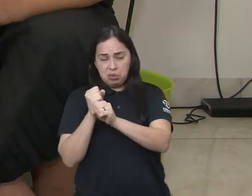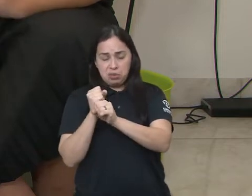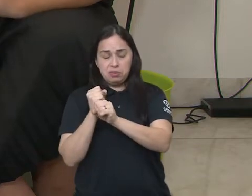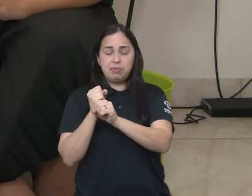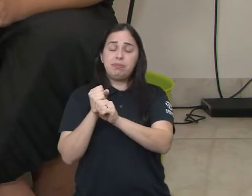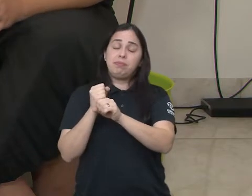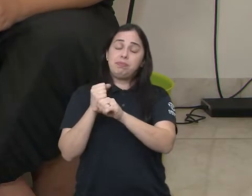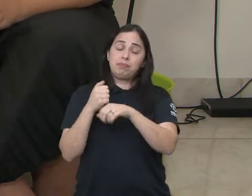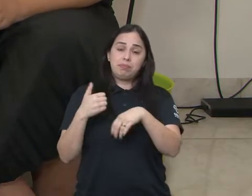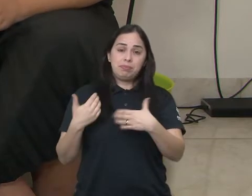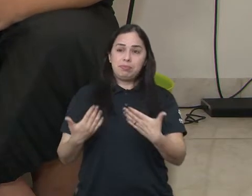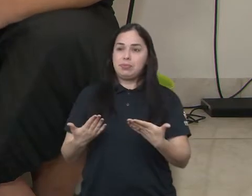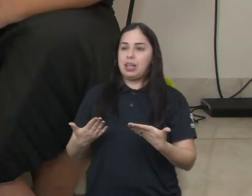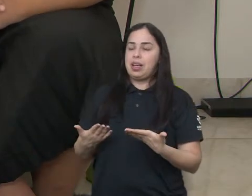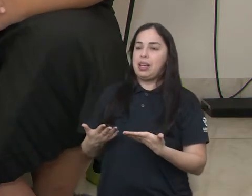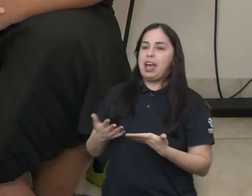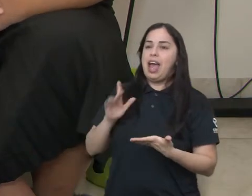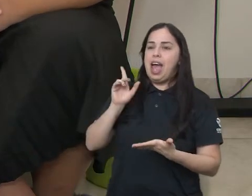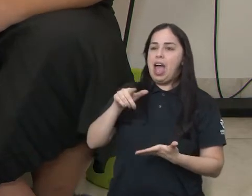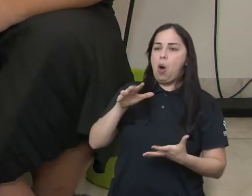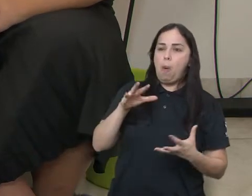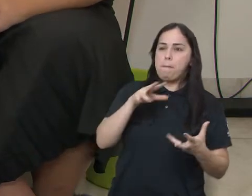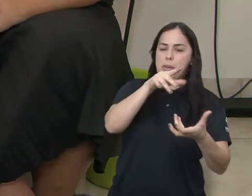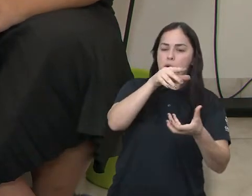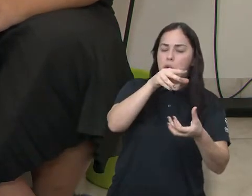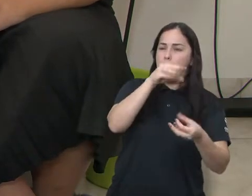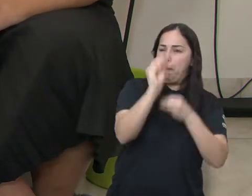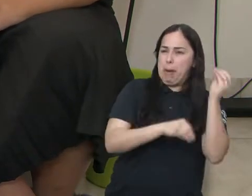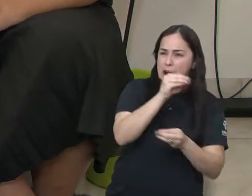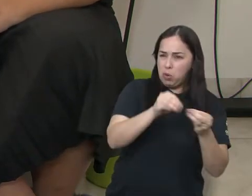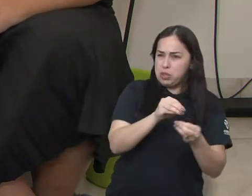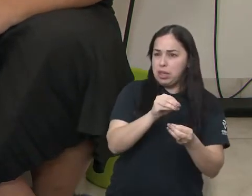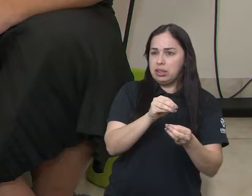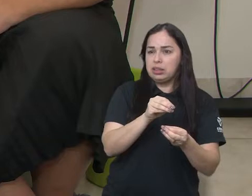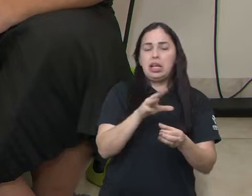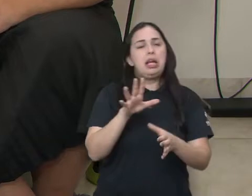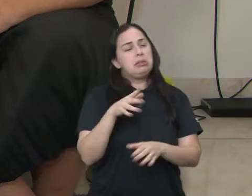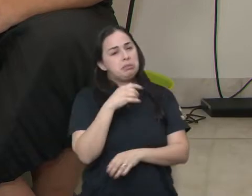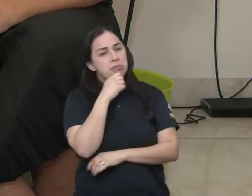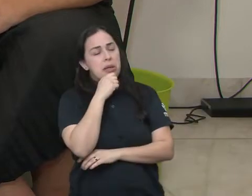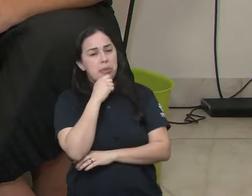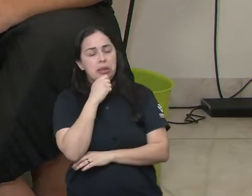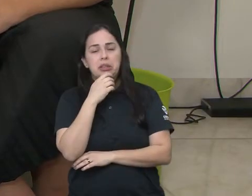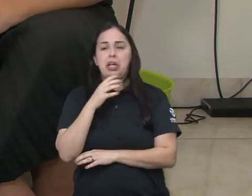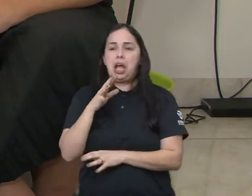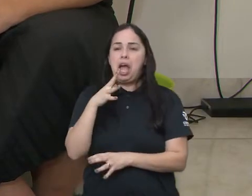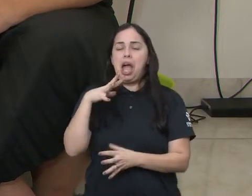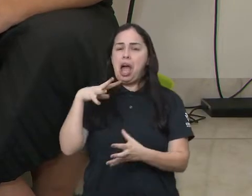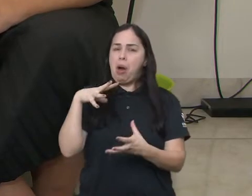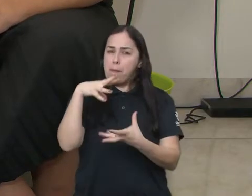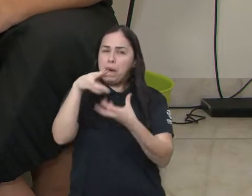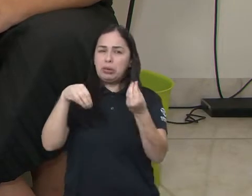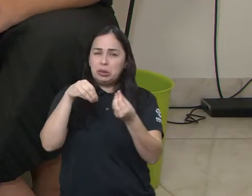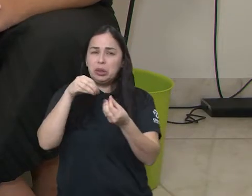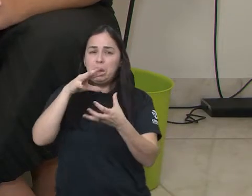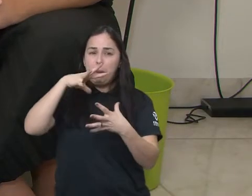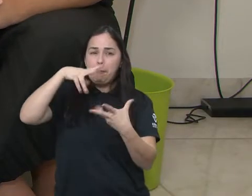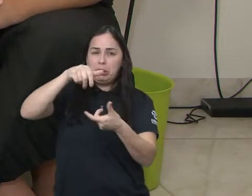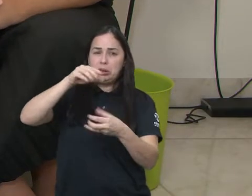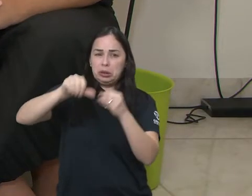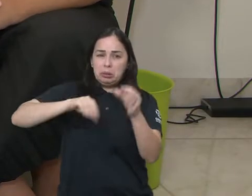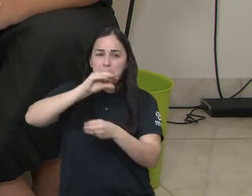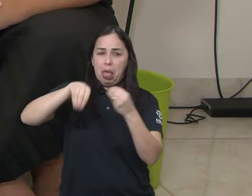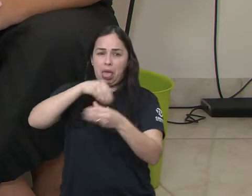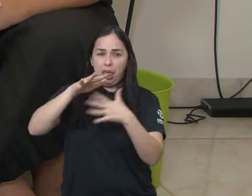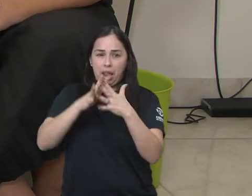30 anos, assim. É uma distopia? É uma distopia. Eu fiquei muito interessada, eu gosto bastante. É uma distopia porque se a gente continuar do jeito